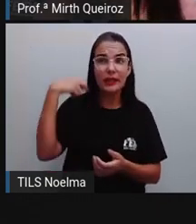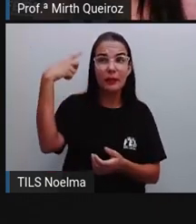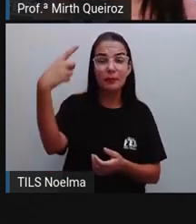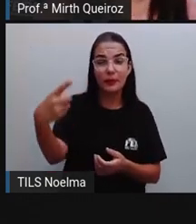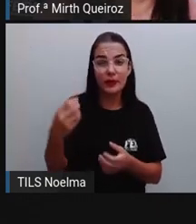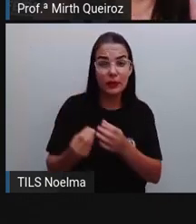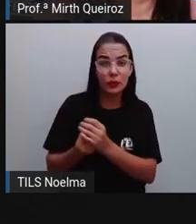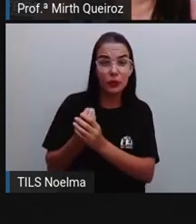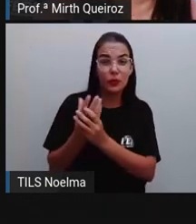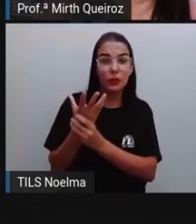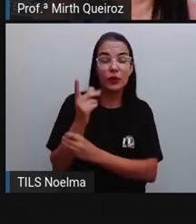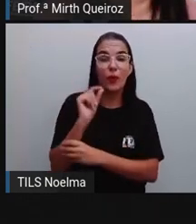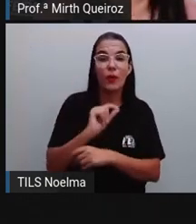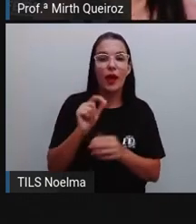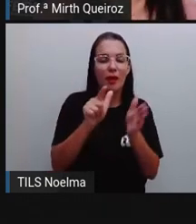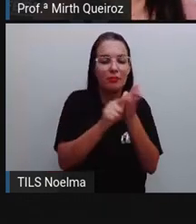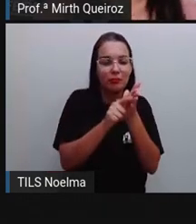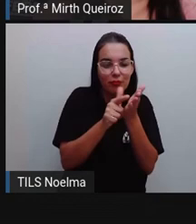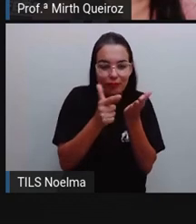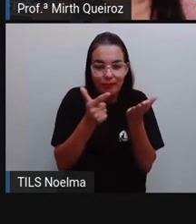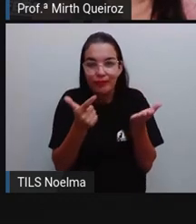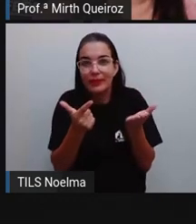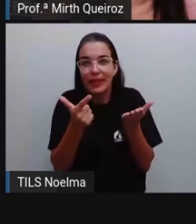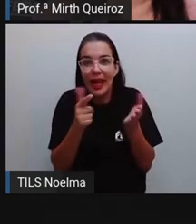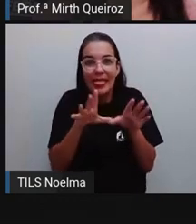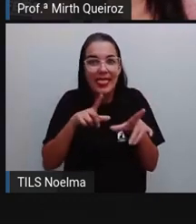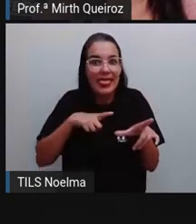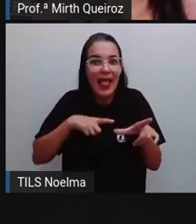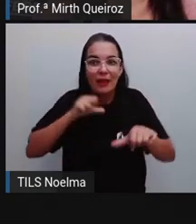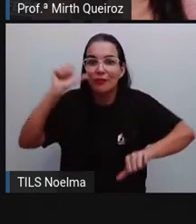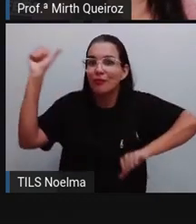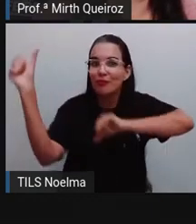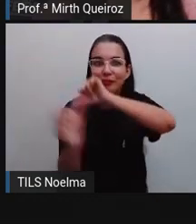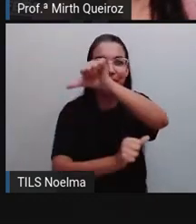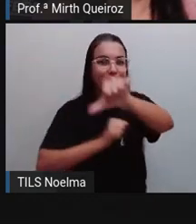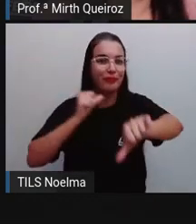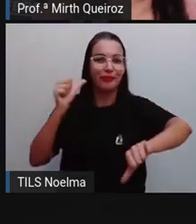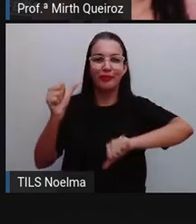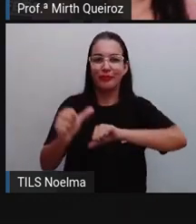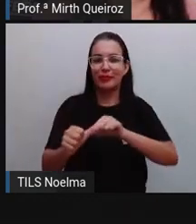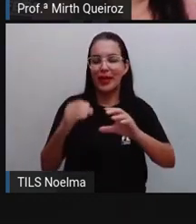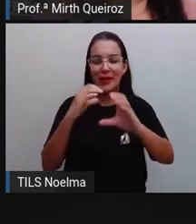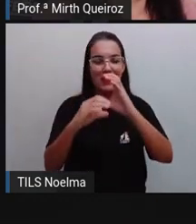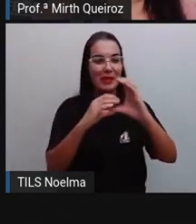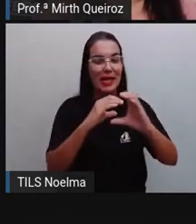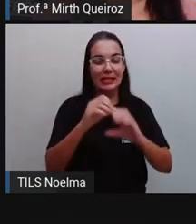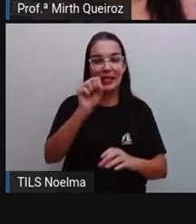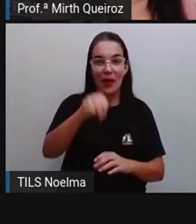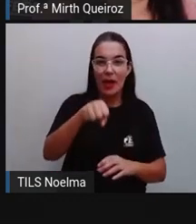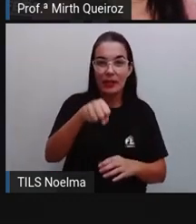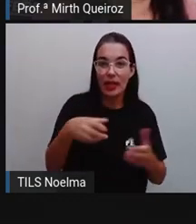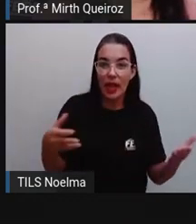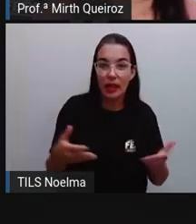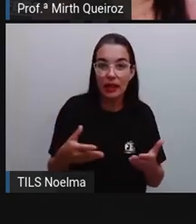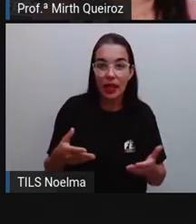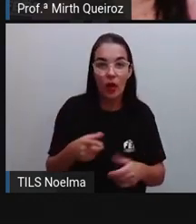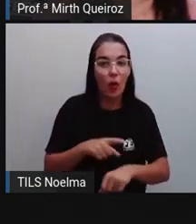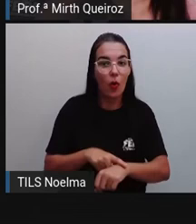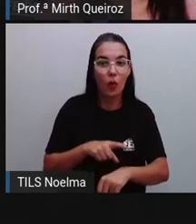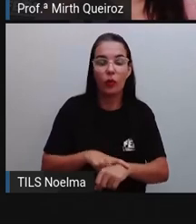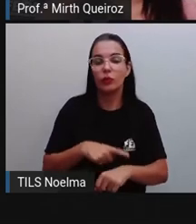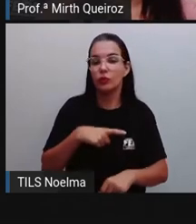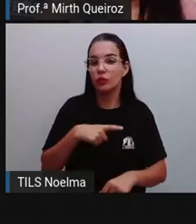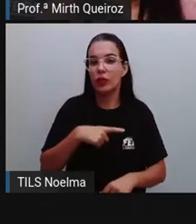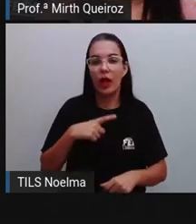tarde surge a imprensa, que revolucionou toda a comunicação. E assim, atualmente, essa comunicação